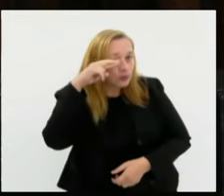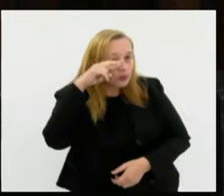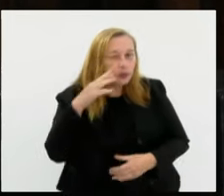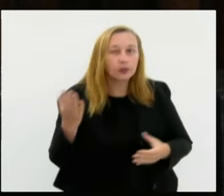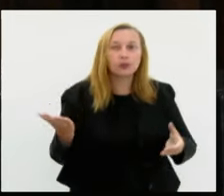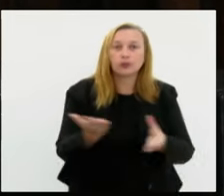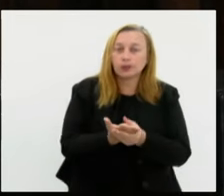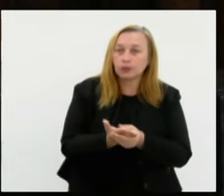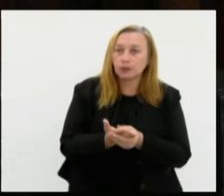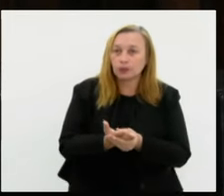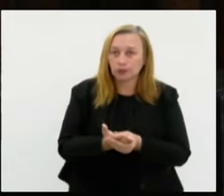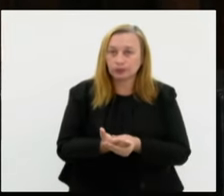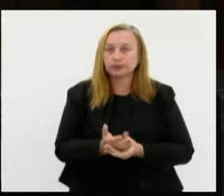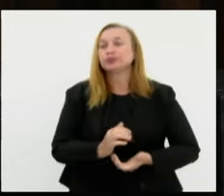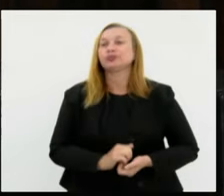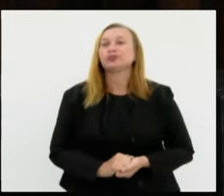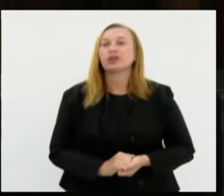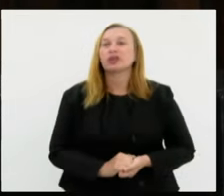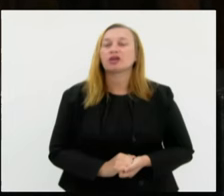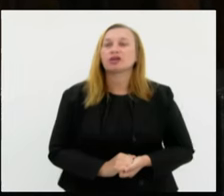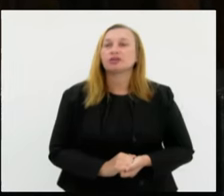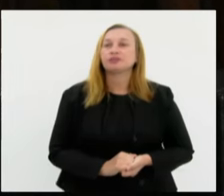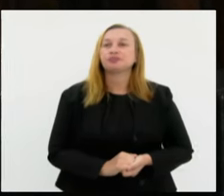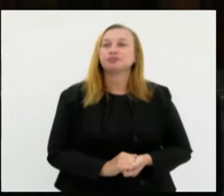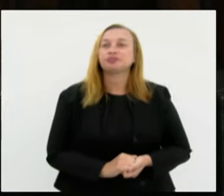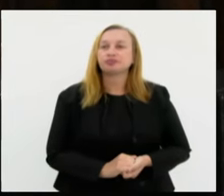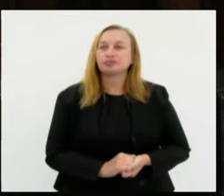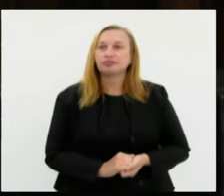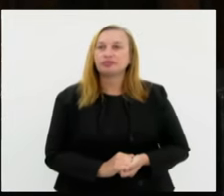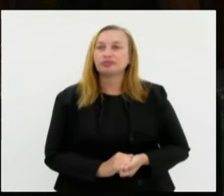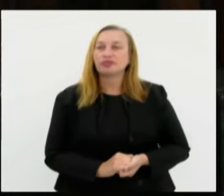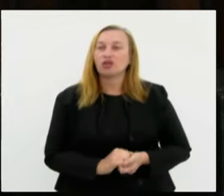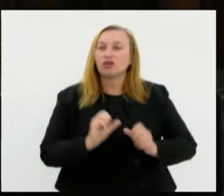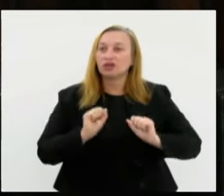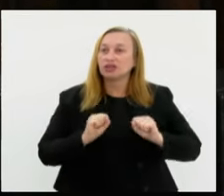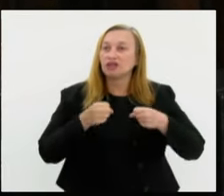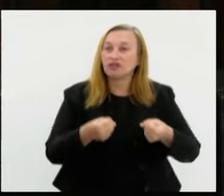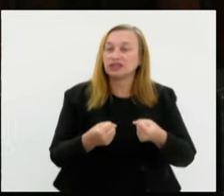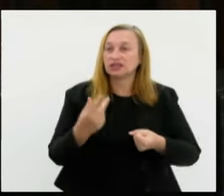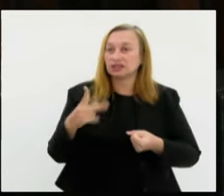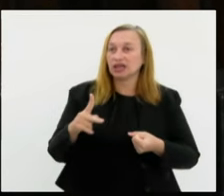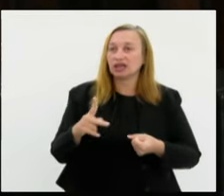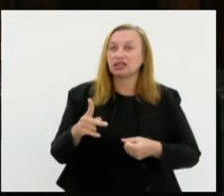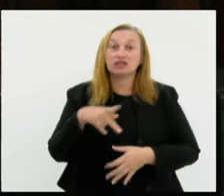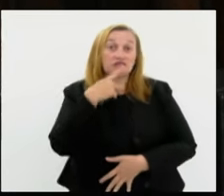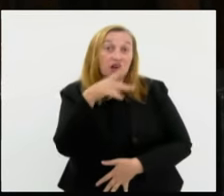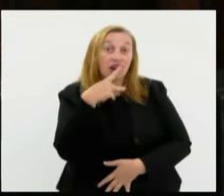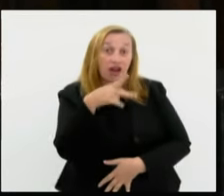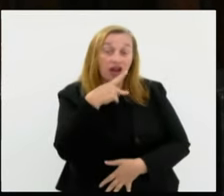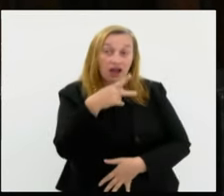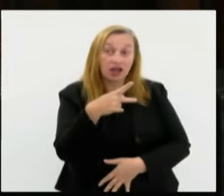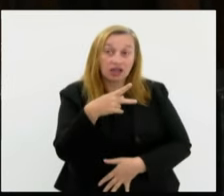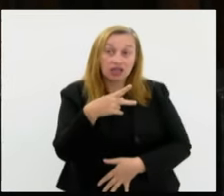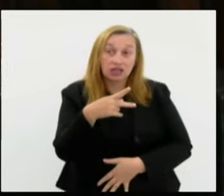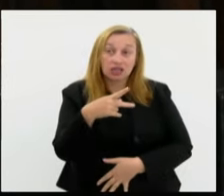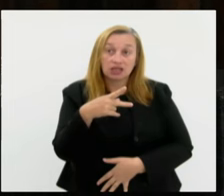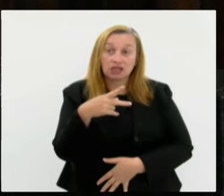inquérito. A síntese da deputada Lucinha em sua defesa é tão somente no sentido de dizer que ela